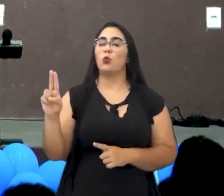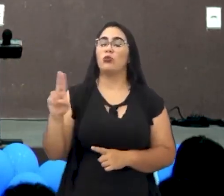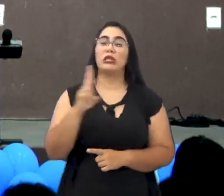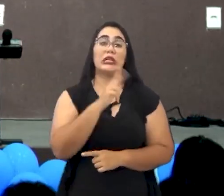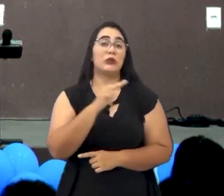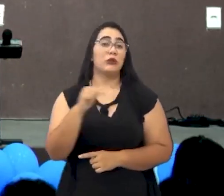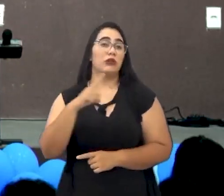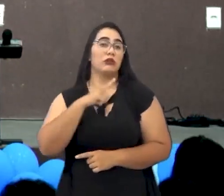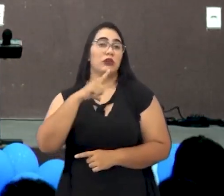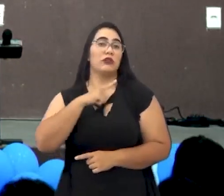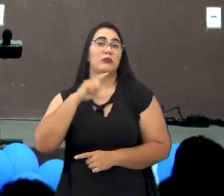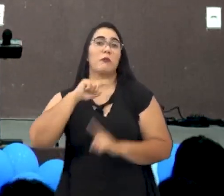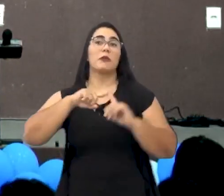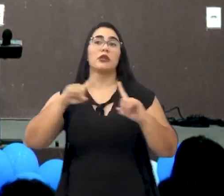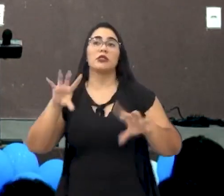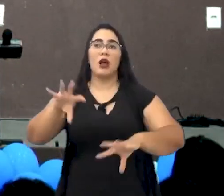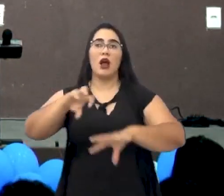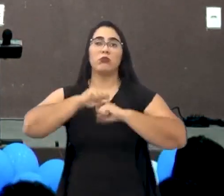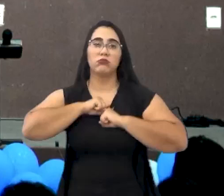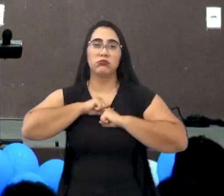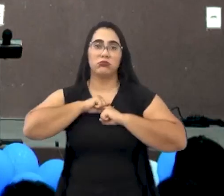pertenceu e nunca vai lhe pertencer.